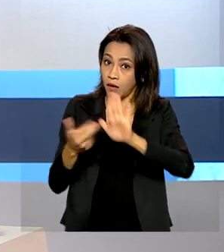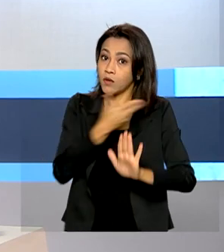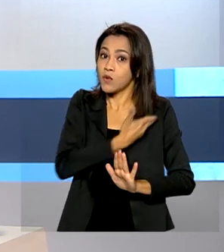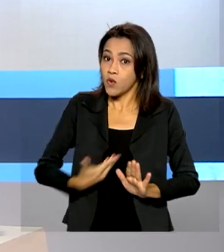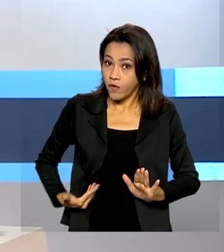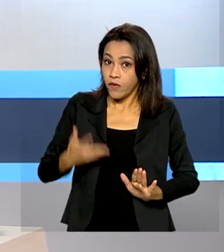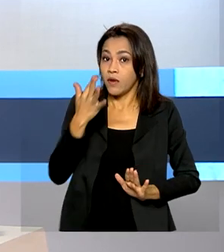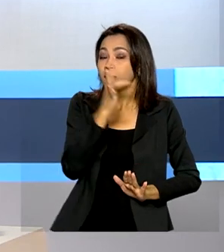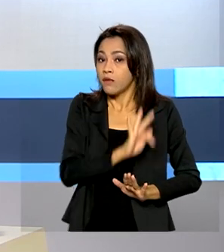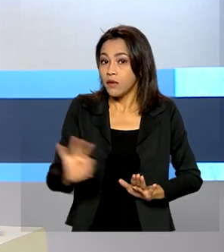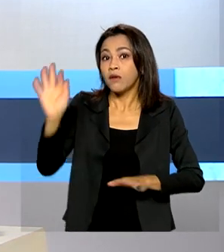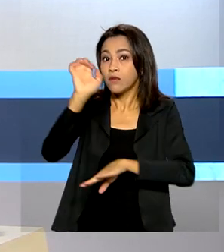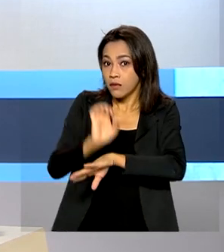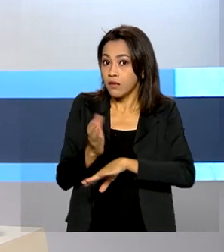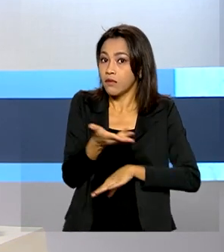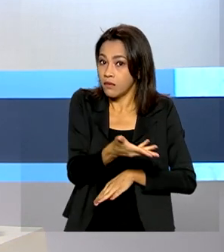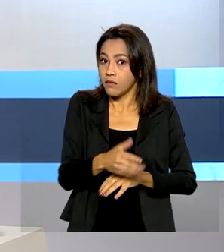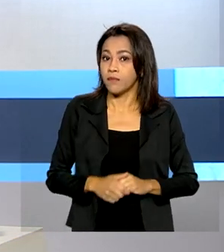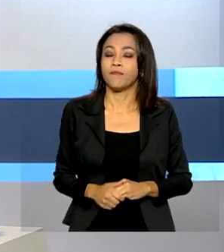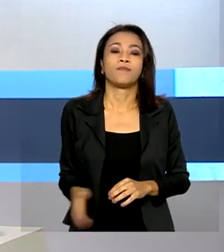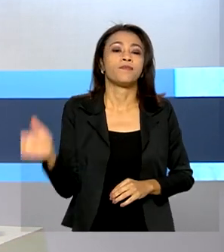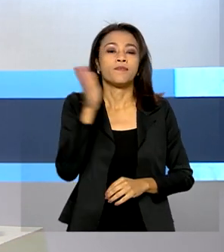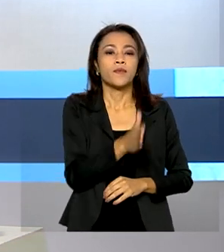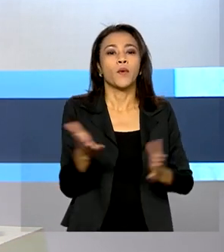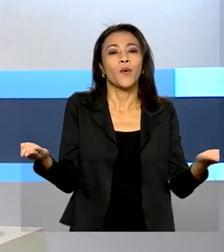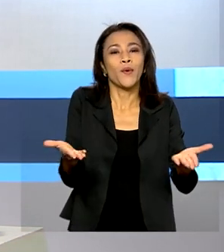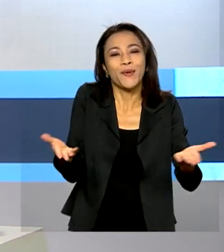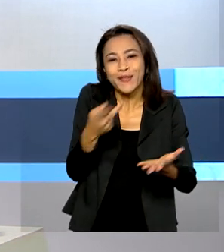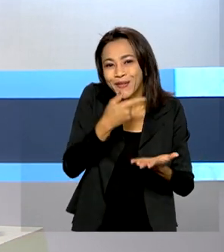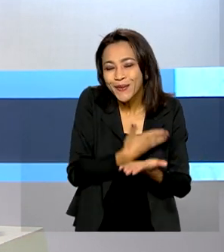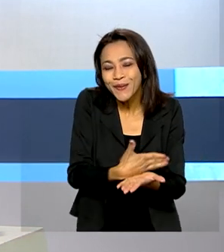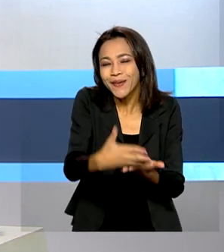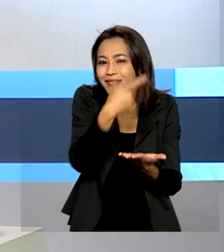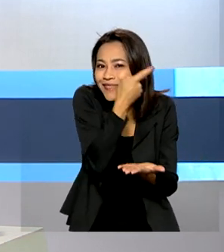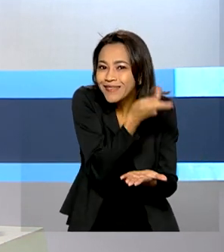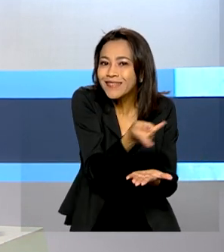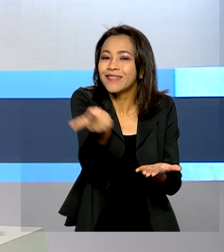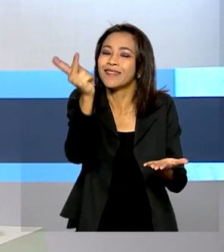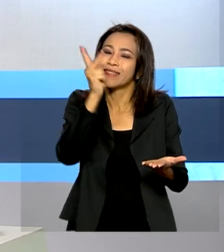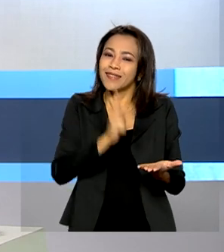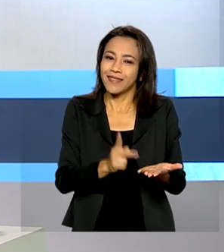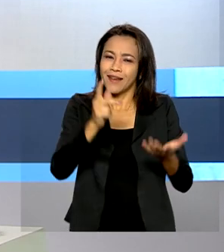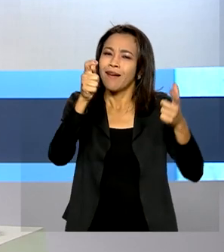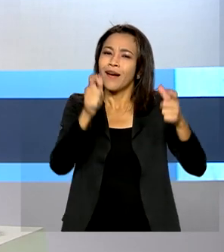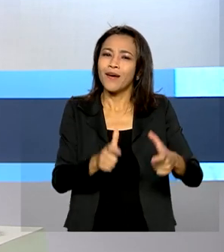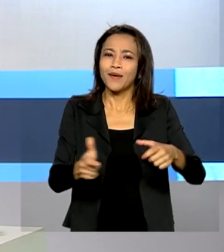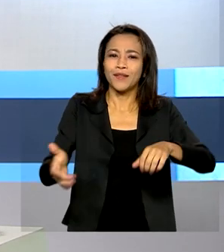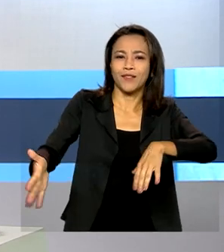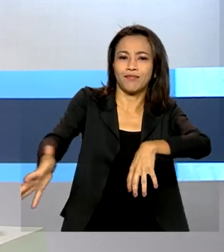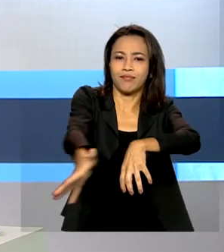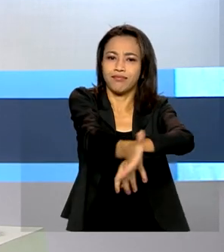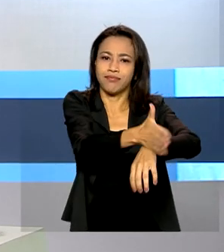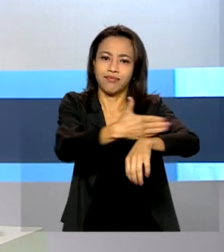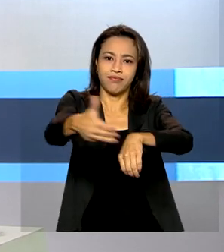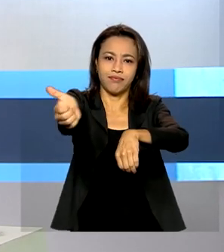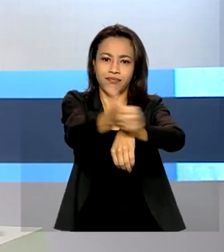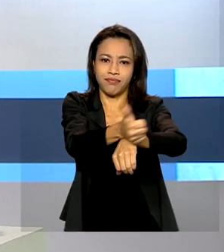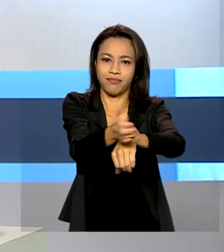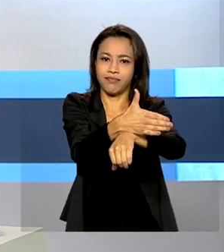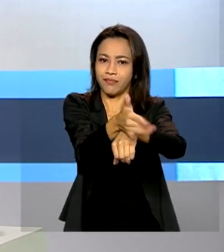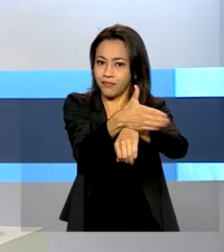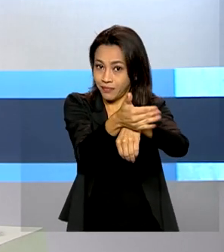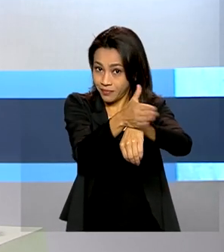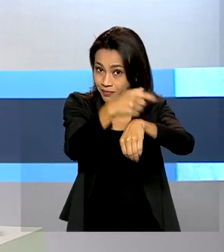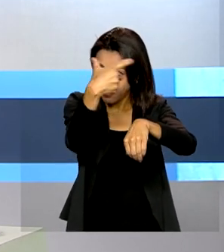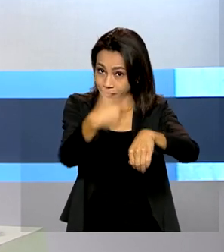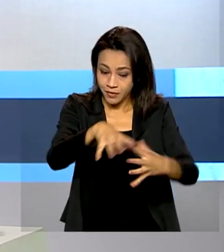E começa hoje a visitação pública do coração de D. Pedro no Itamaraty, em Brasília. A relíquia